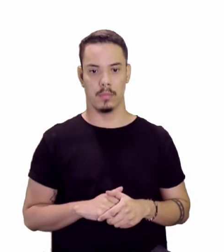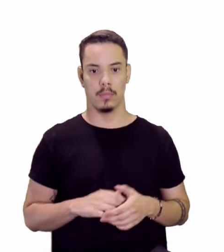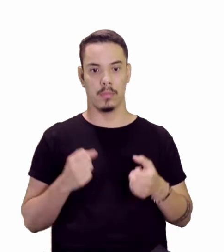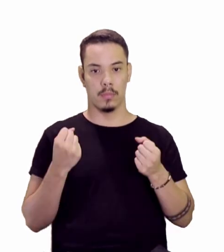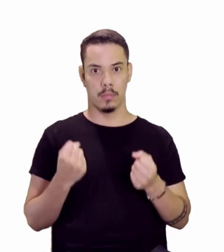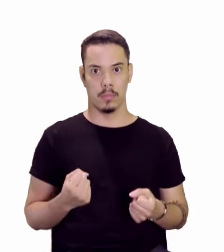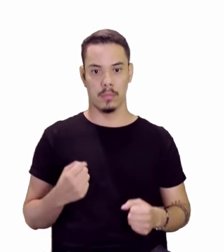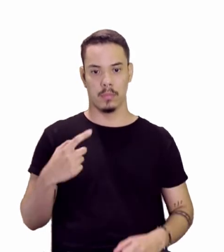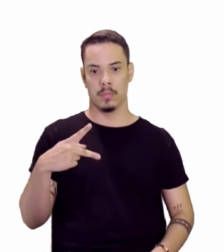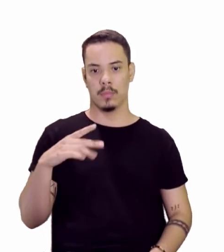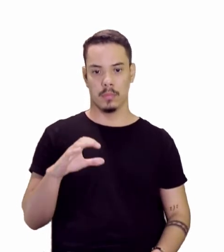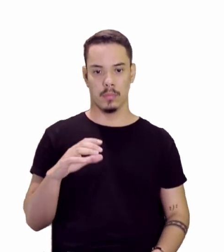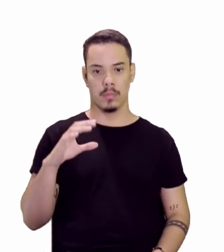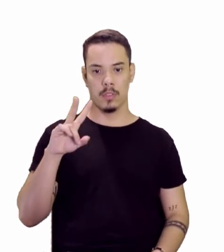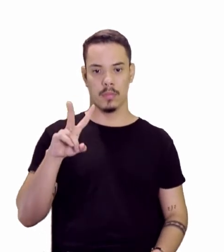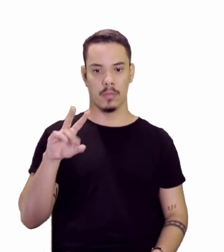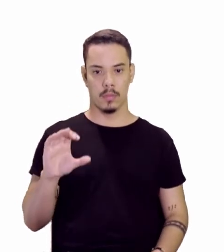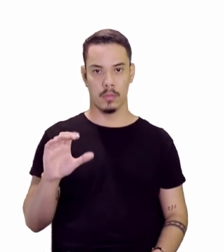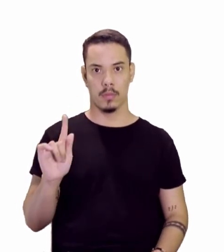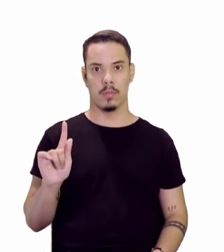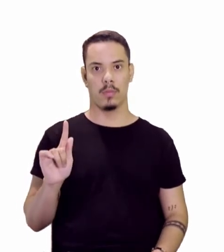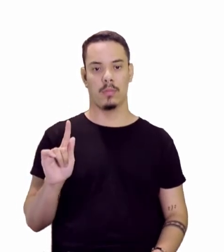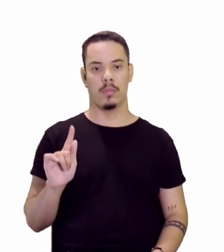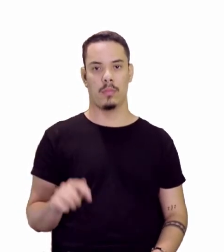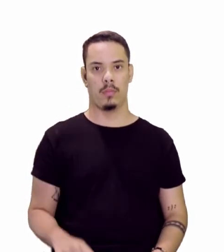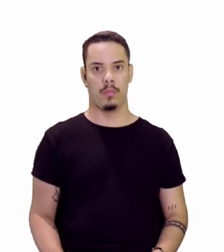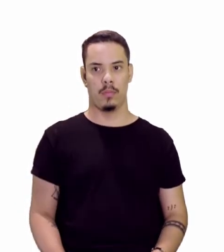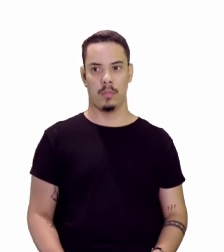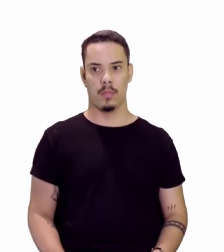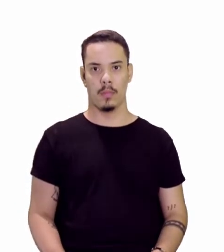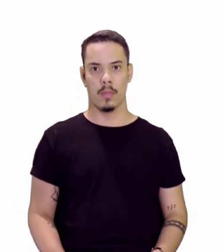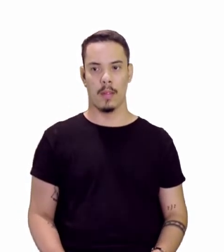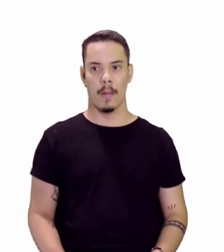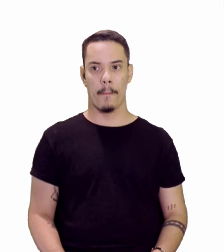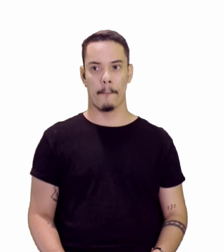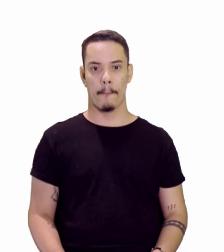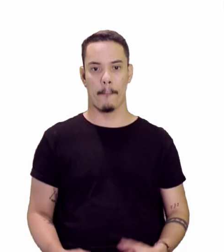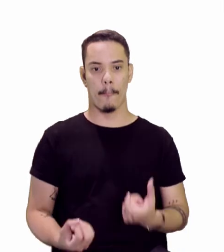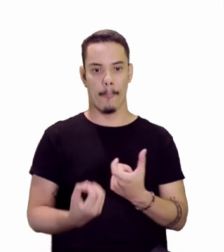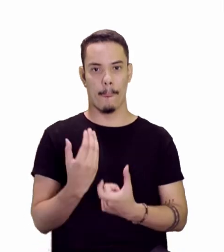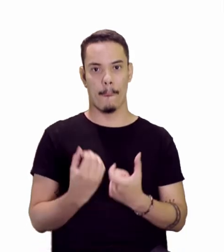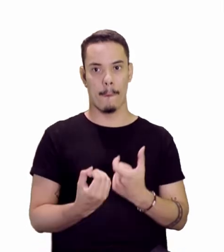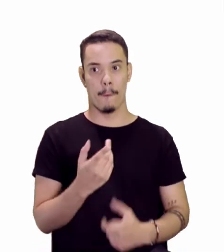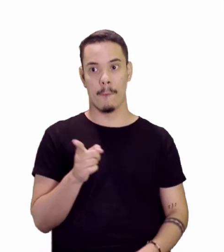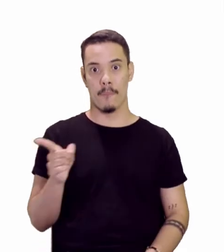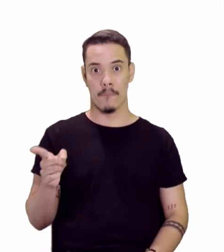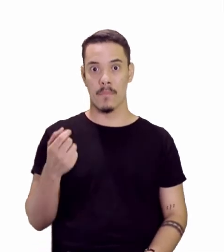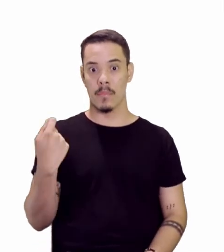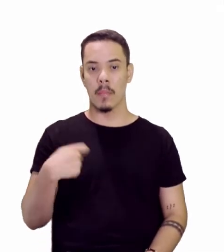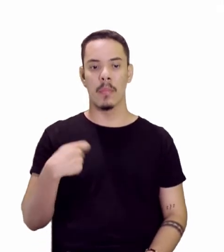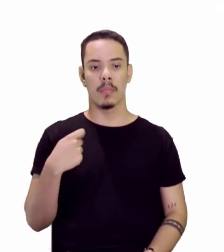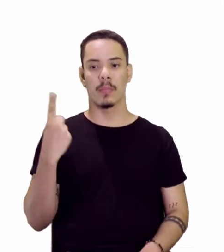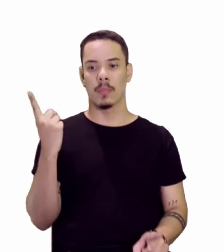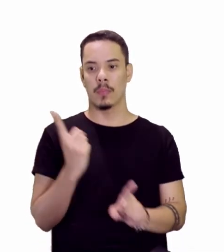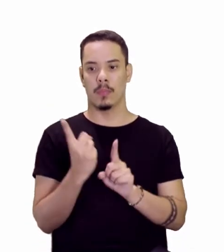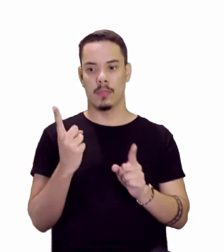do corpo, volume do corpo e gravidade. Né? Então, a gente tem a densidade. Se você precisar, ali, quiser encontrar,